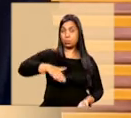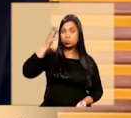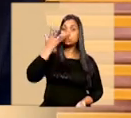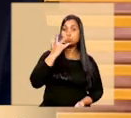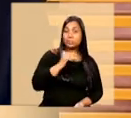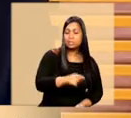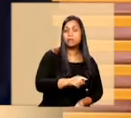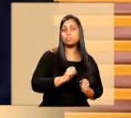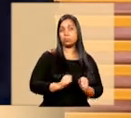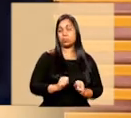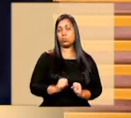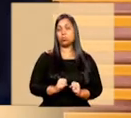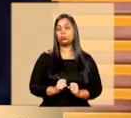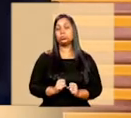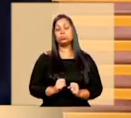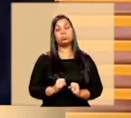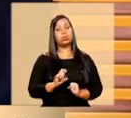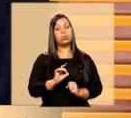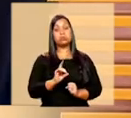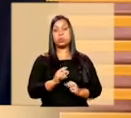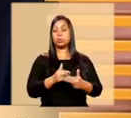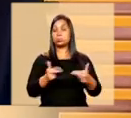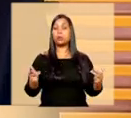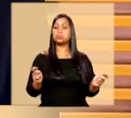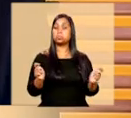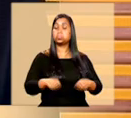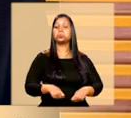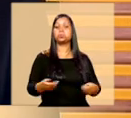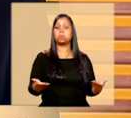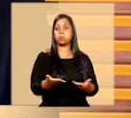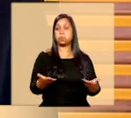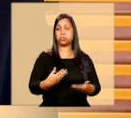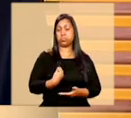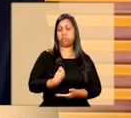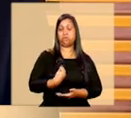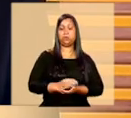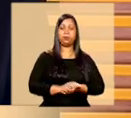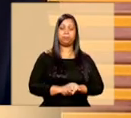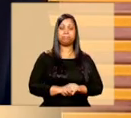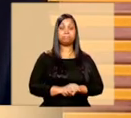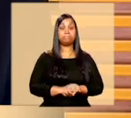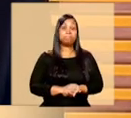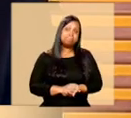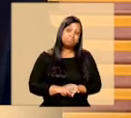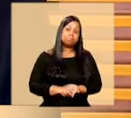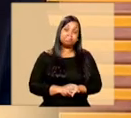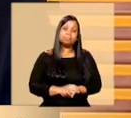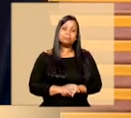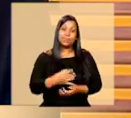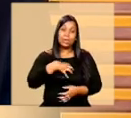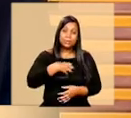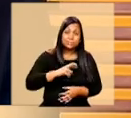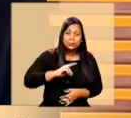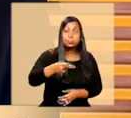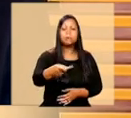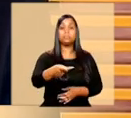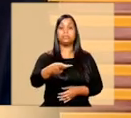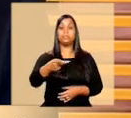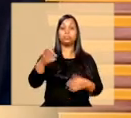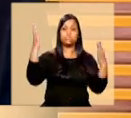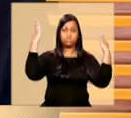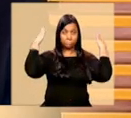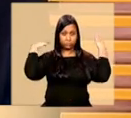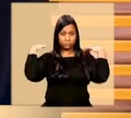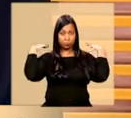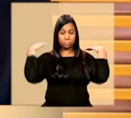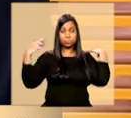né? Adulto para criança, né? Então, são esses os que são possíveis hoje, doação em vida, né? Se bem que esse transplante em vida de